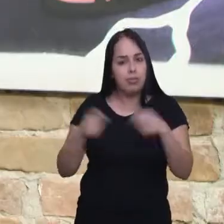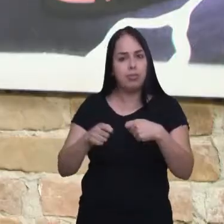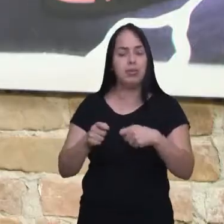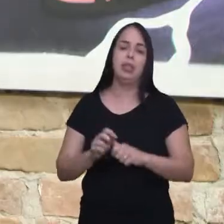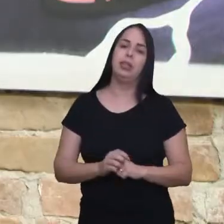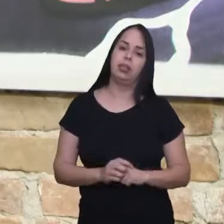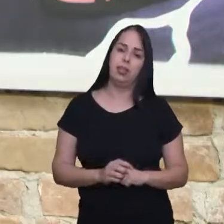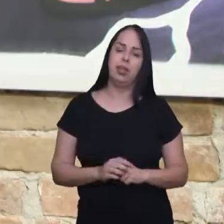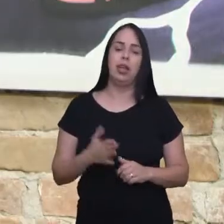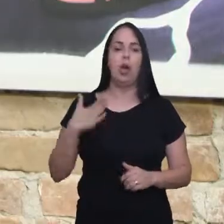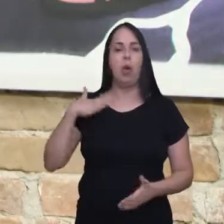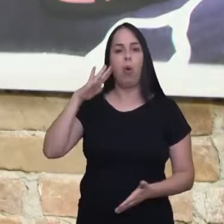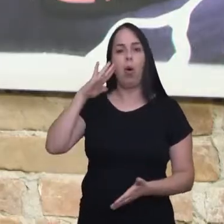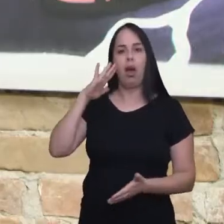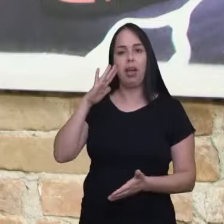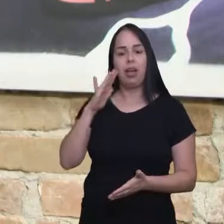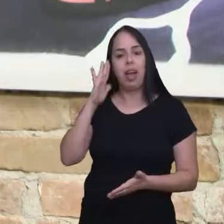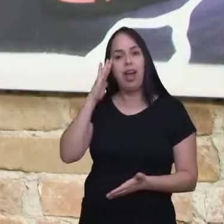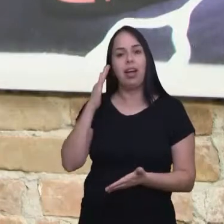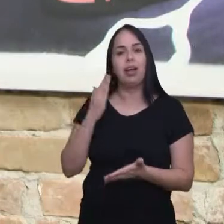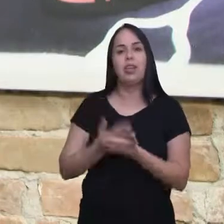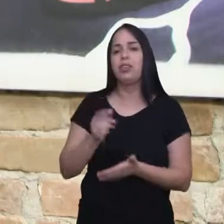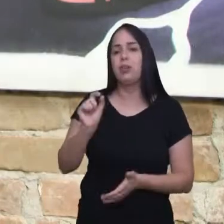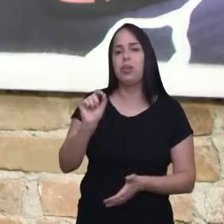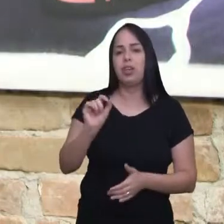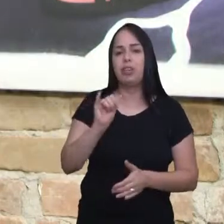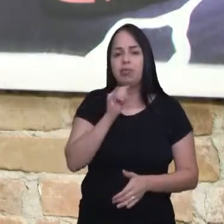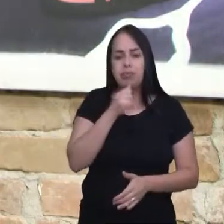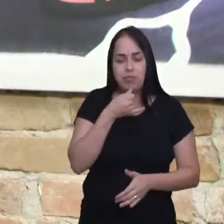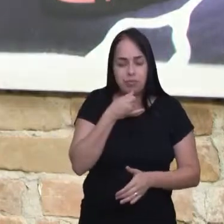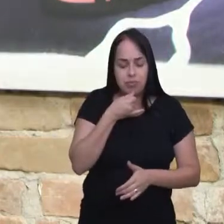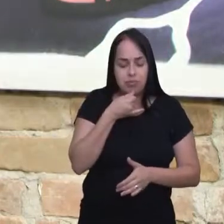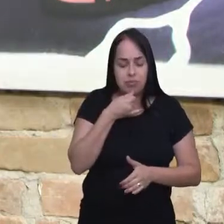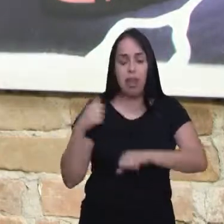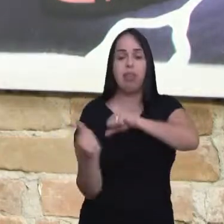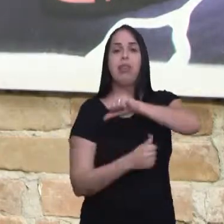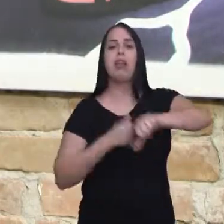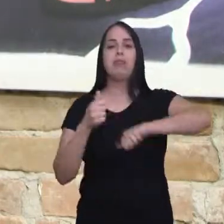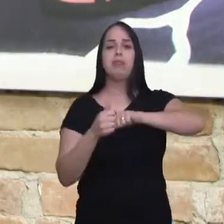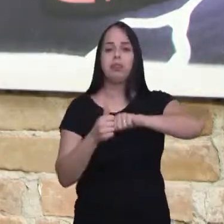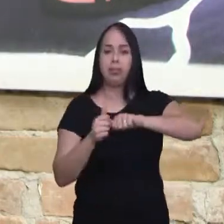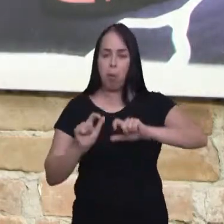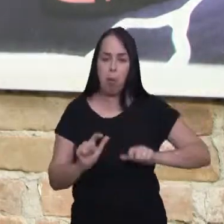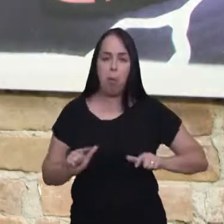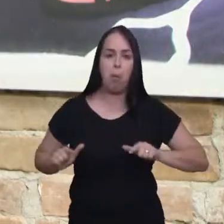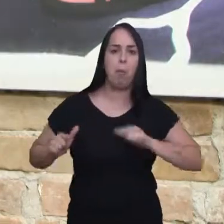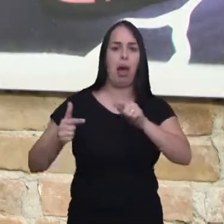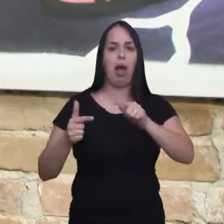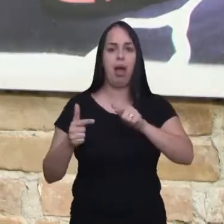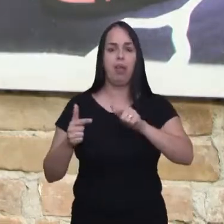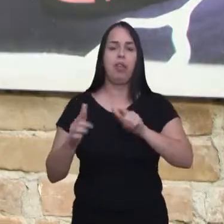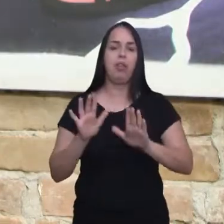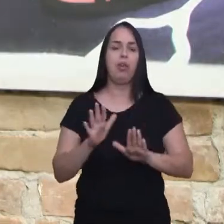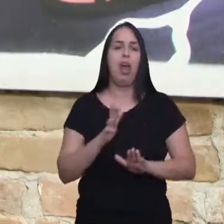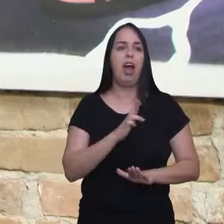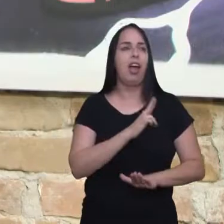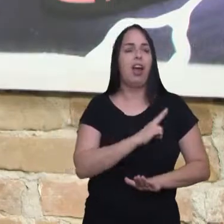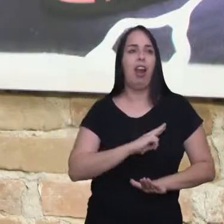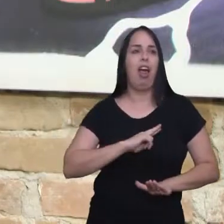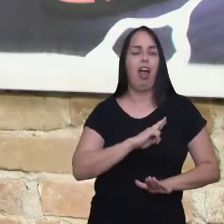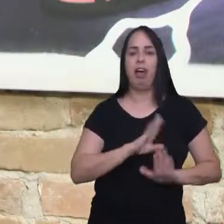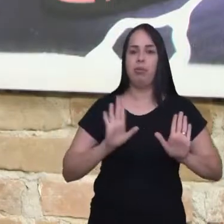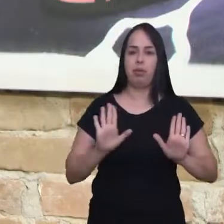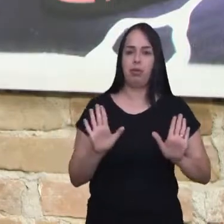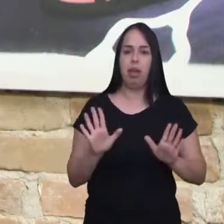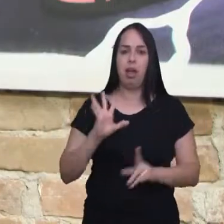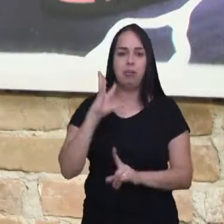acredito que o luto, que a tristeza, a gente pode fazer coisas incríveis a partir disso, sabe? Não querendo romantizar, mas eu acho que a arte tem